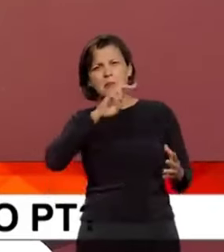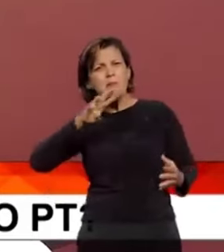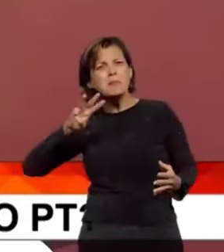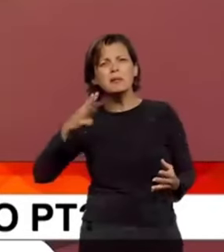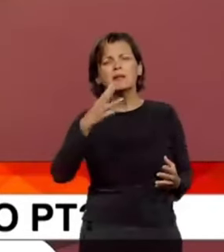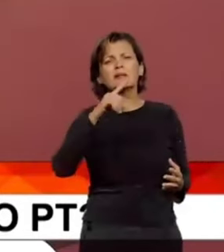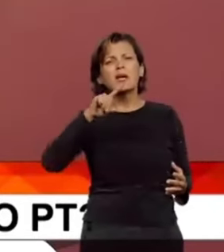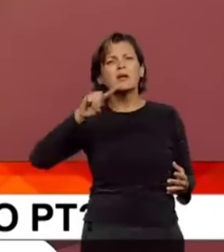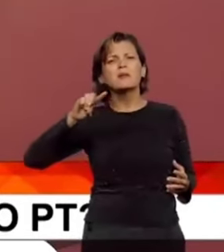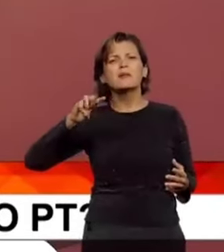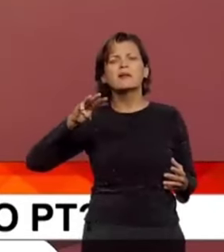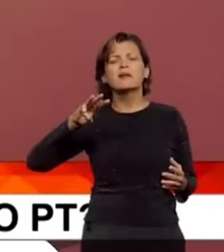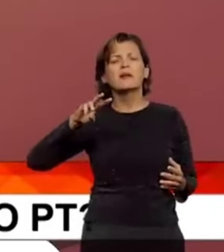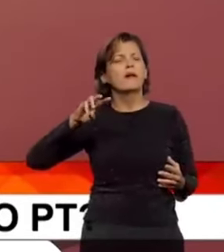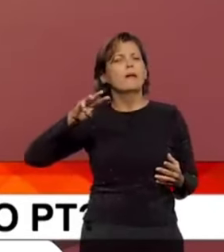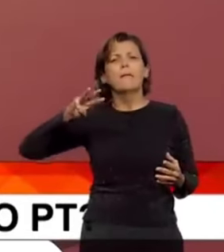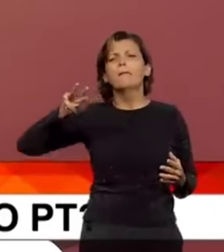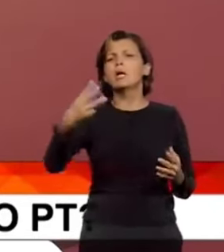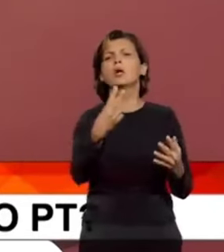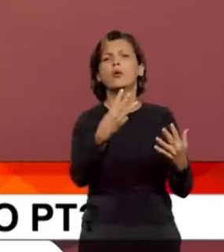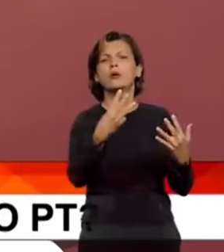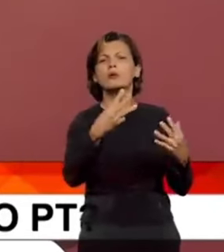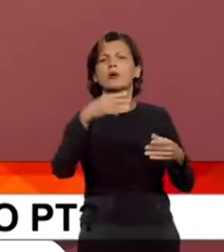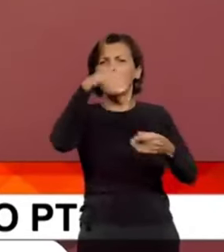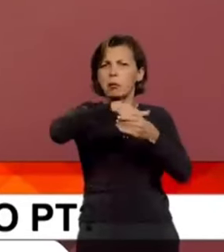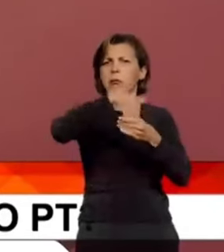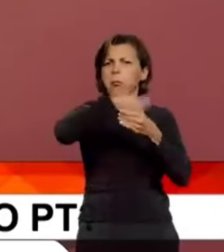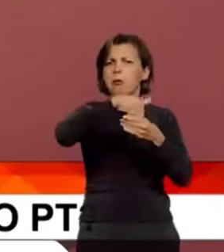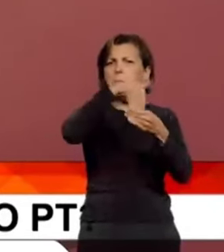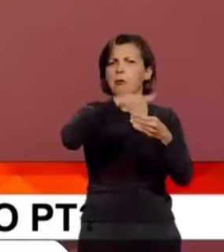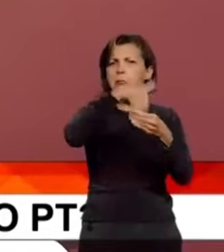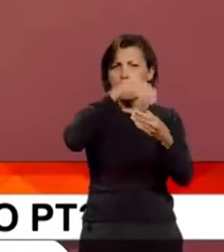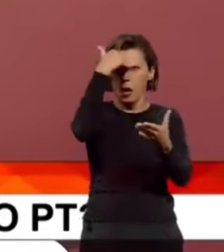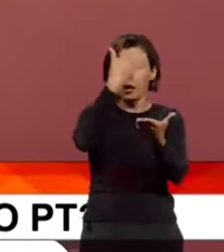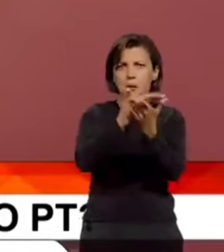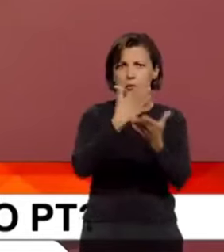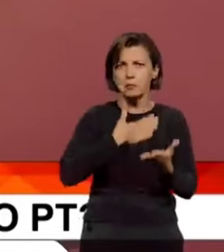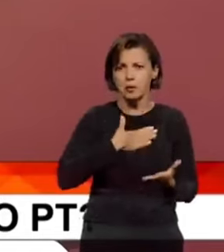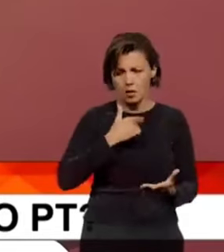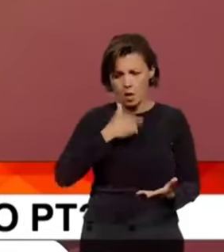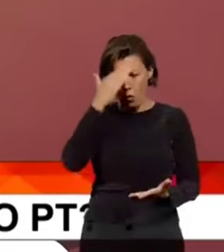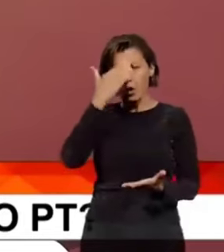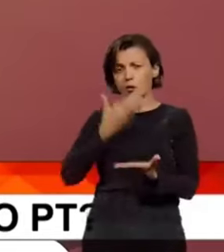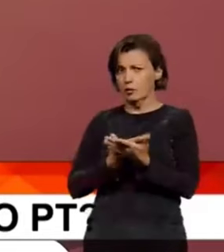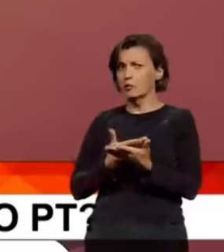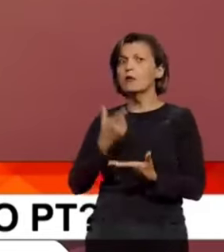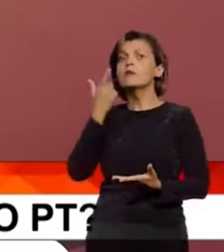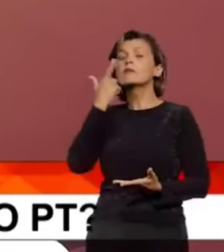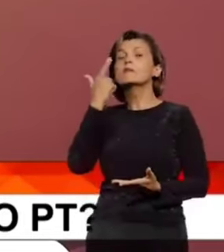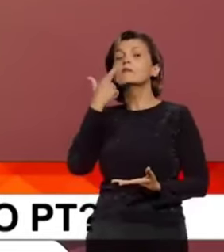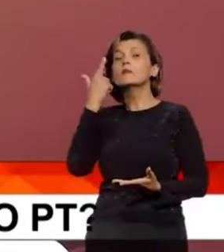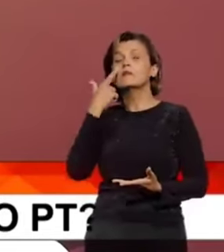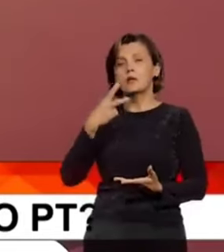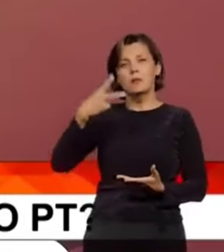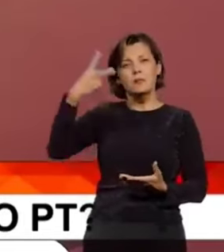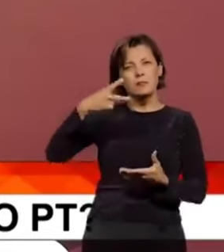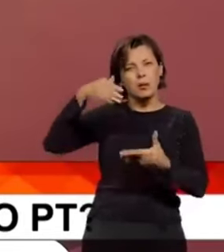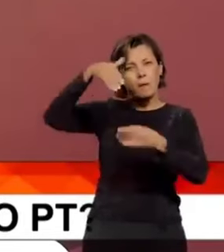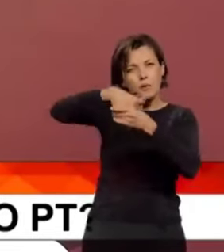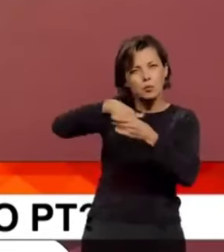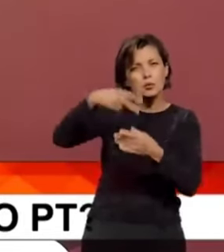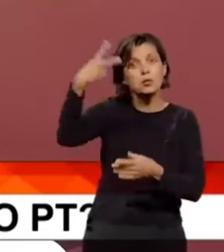milhões de leitores que querem votar em mim no dia dois de outubro as 20:27 e me faz essa pergunta de novo você vai ver quem vai estar no segundo turno